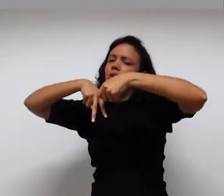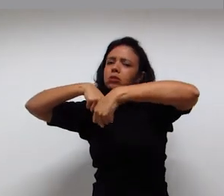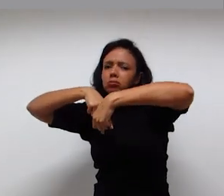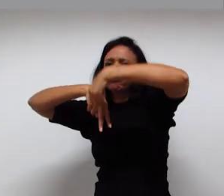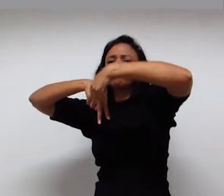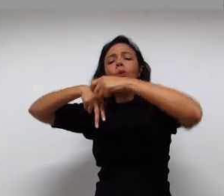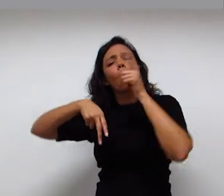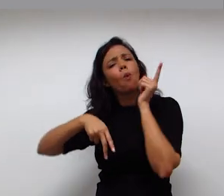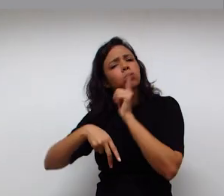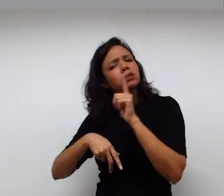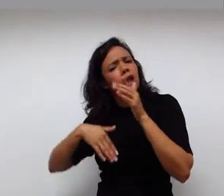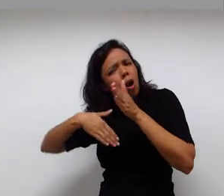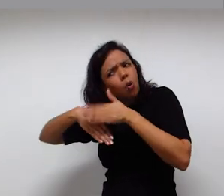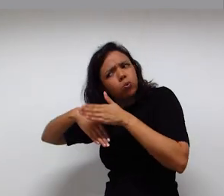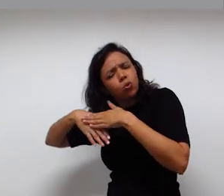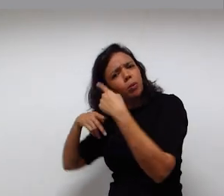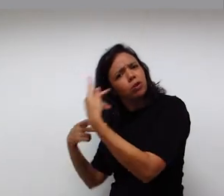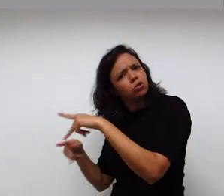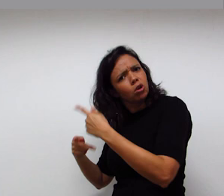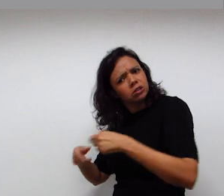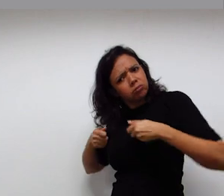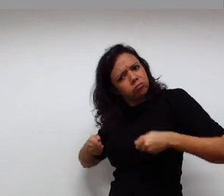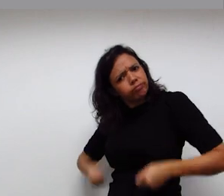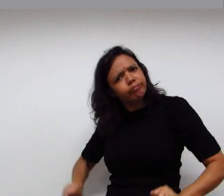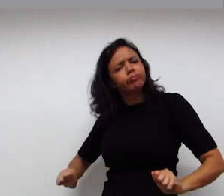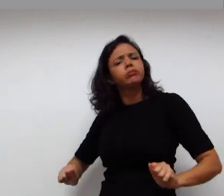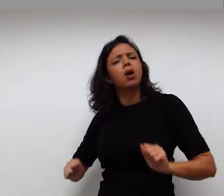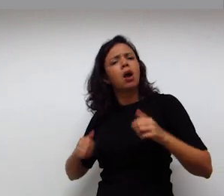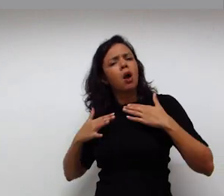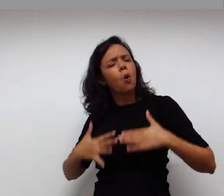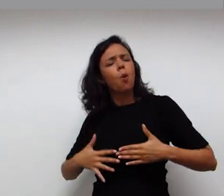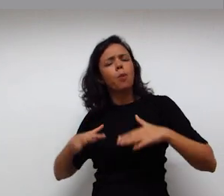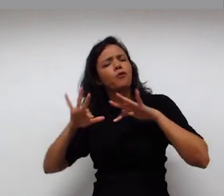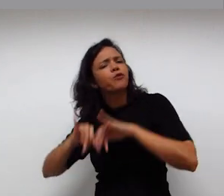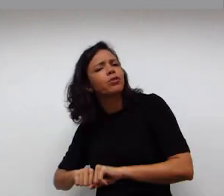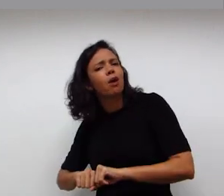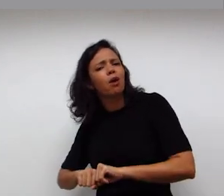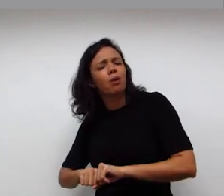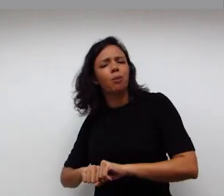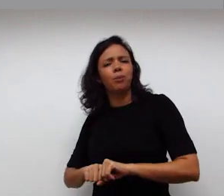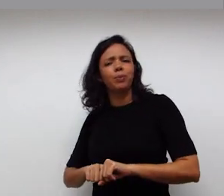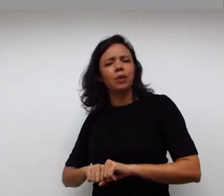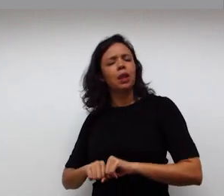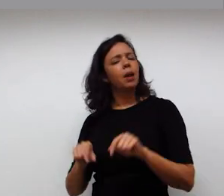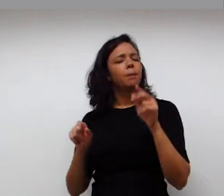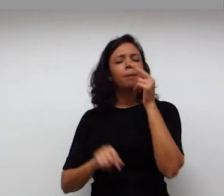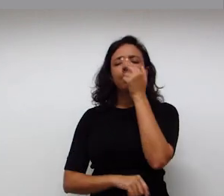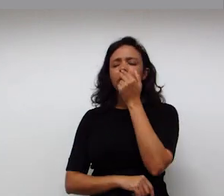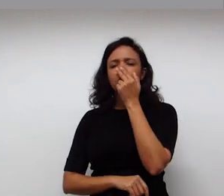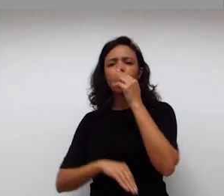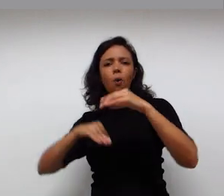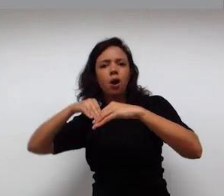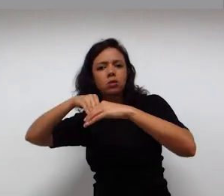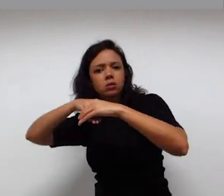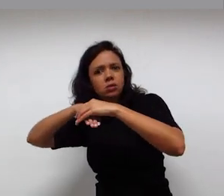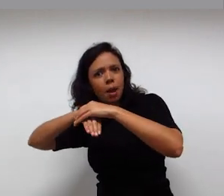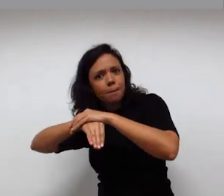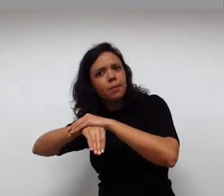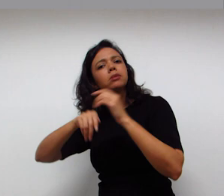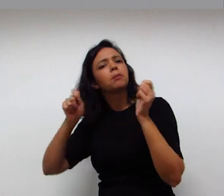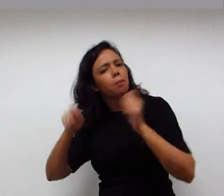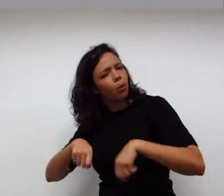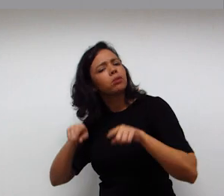ela consiga já retirar aquela parte final. A mesma coisa em relação ao sapato também pode ser